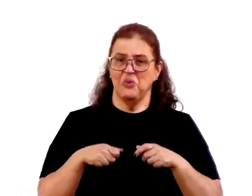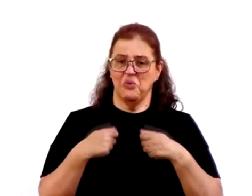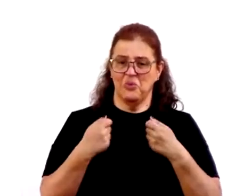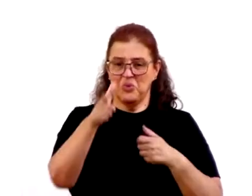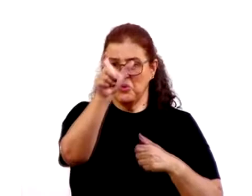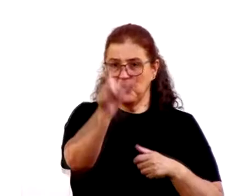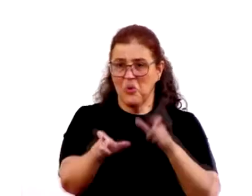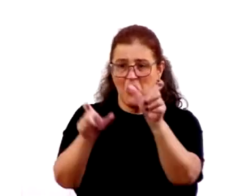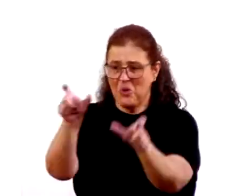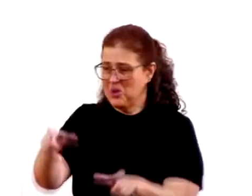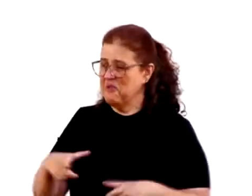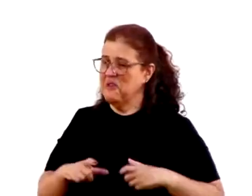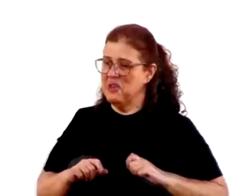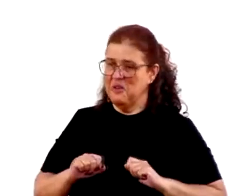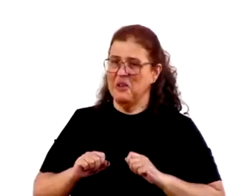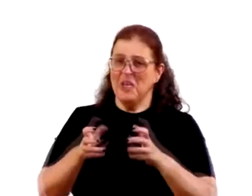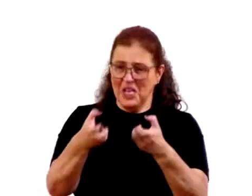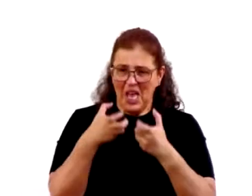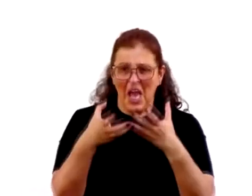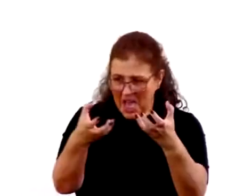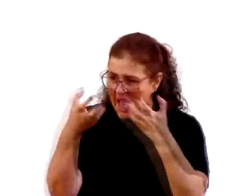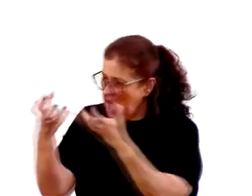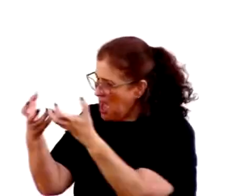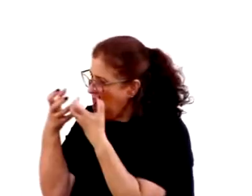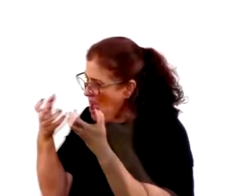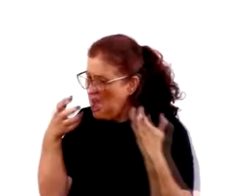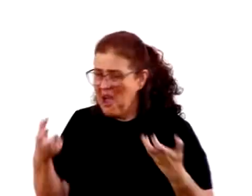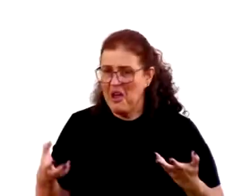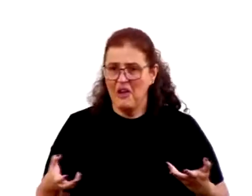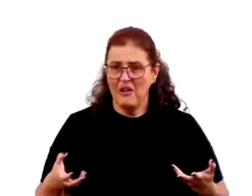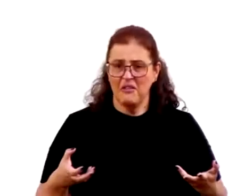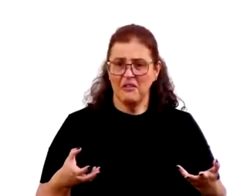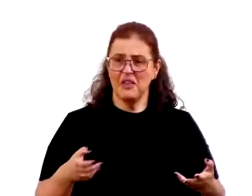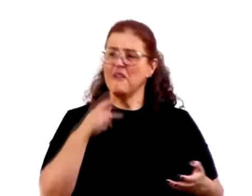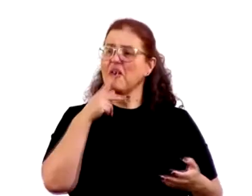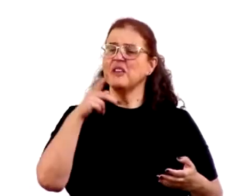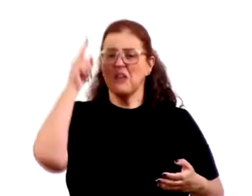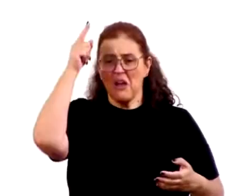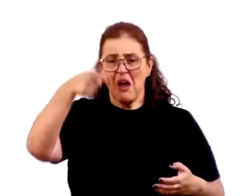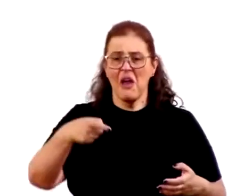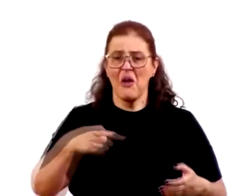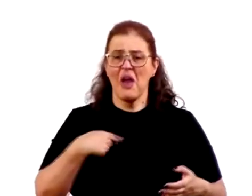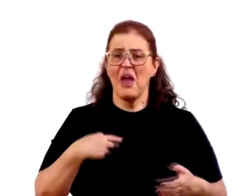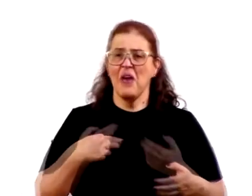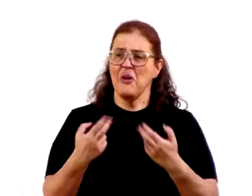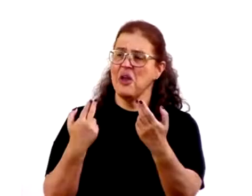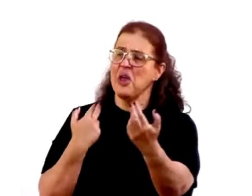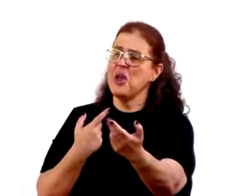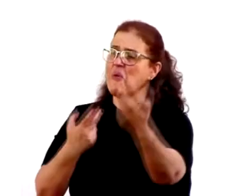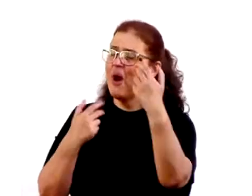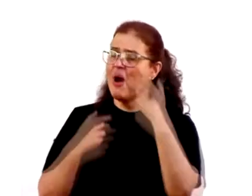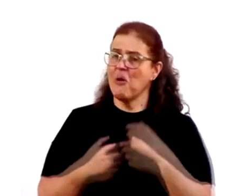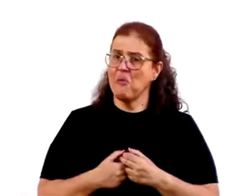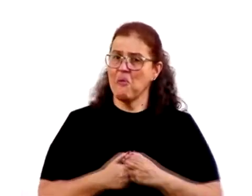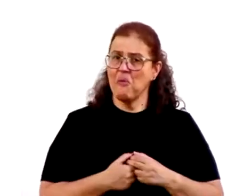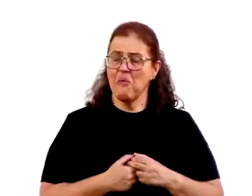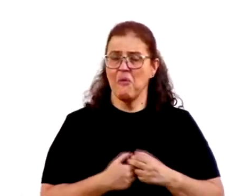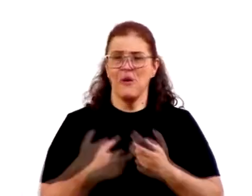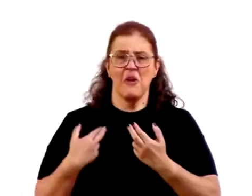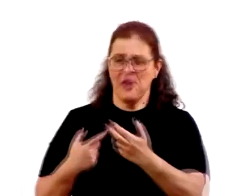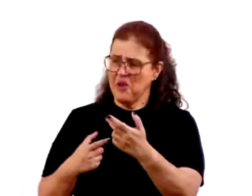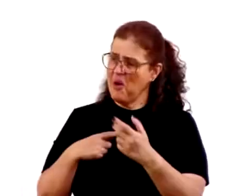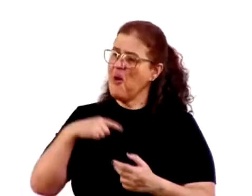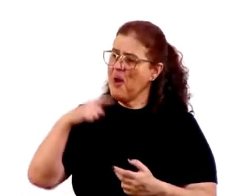Por que a gente quer que de alguma maneira as coisas andem, funcionem, arredondem em glória a